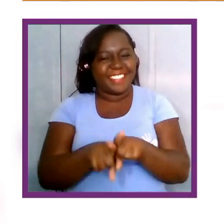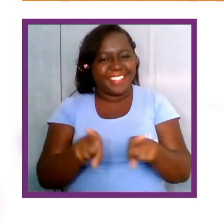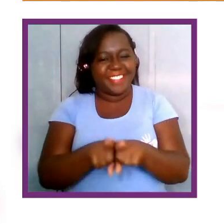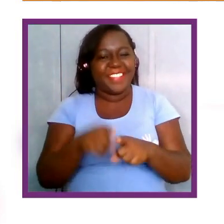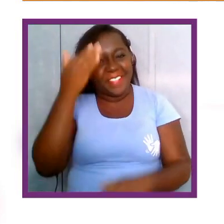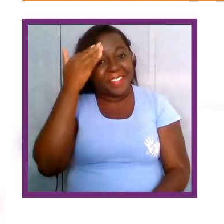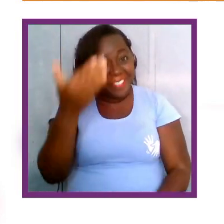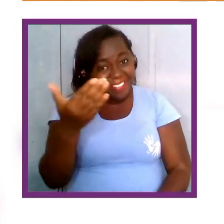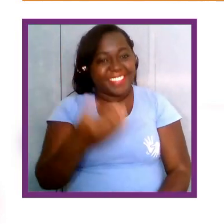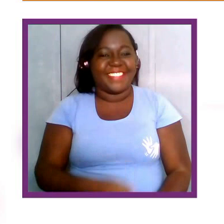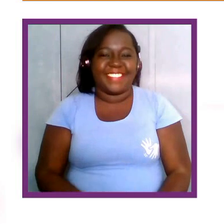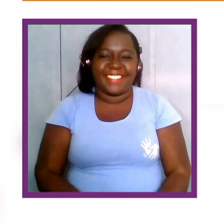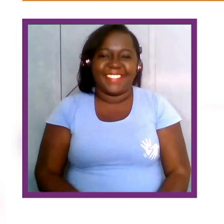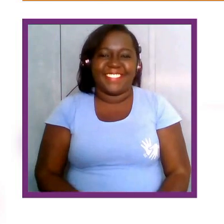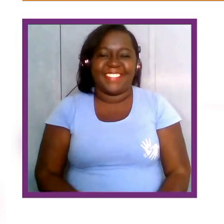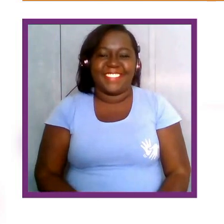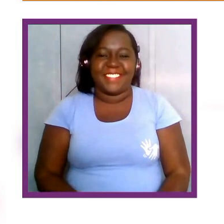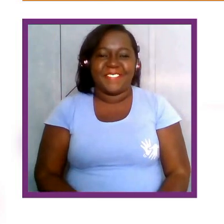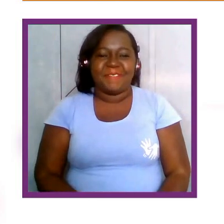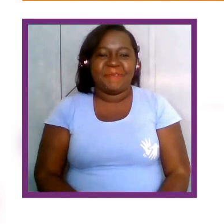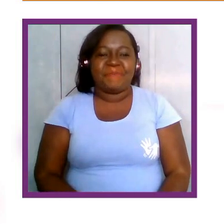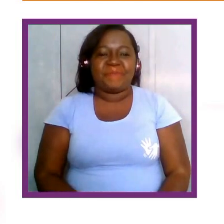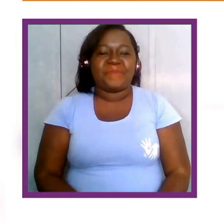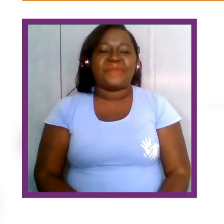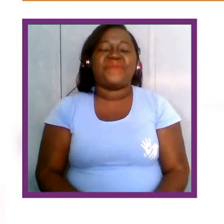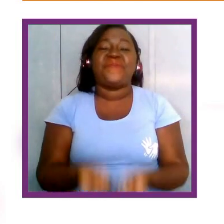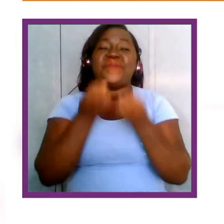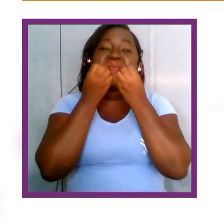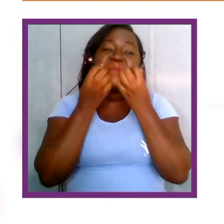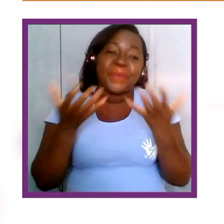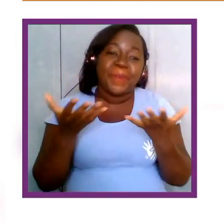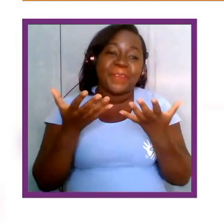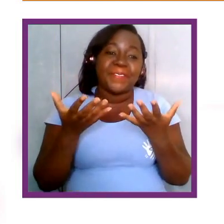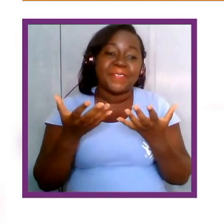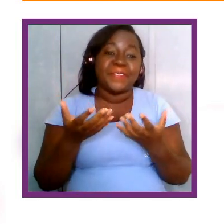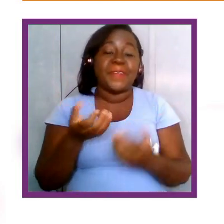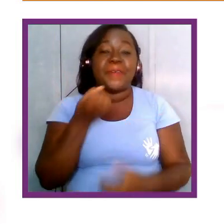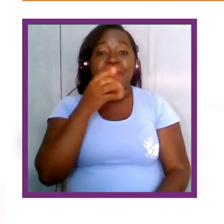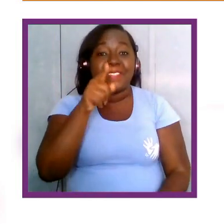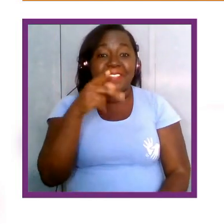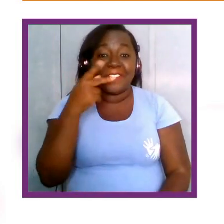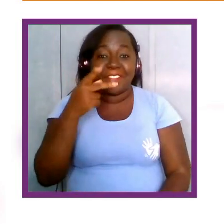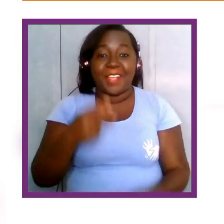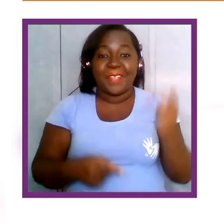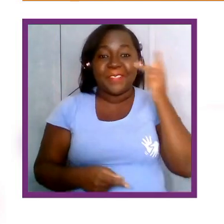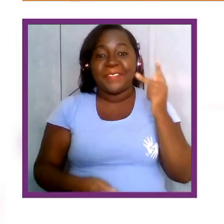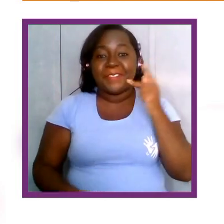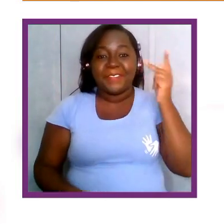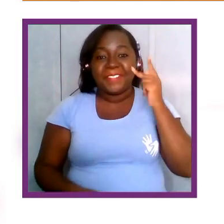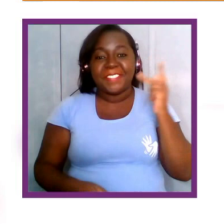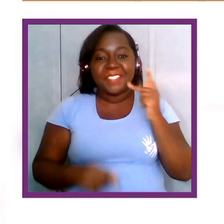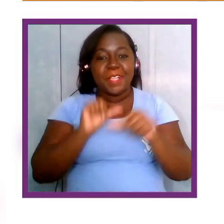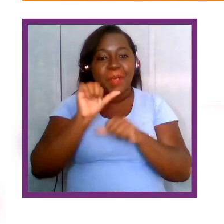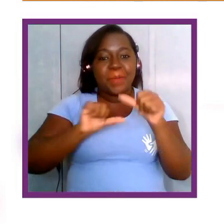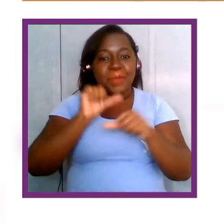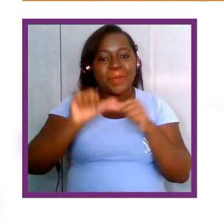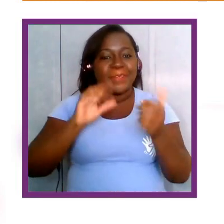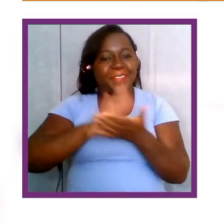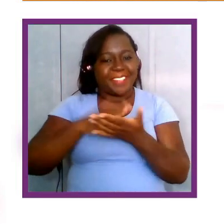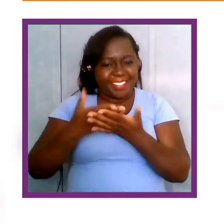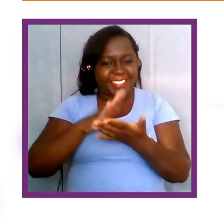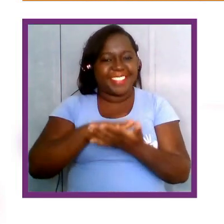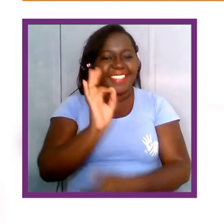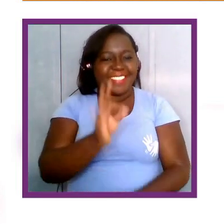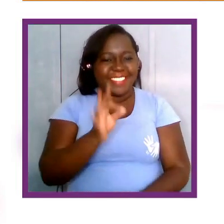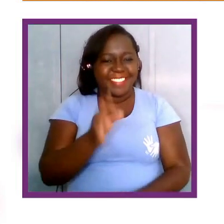viu? Que bom, e que bom que você falou da Pri, porque vocês viram que mudou a nossa intérprete de Libras, né?